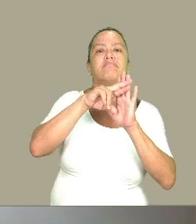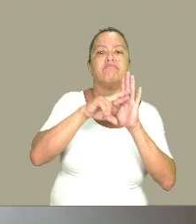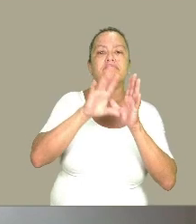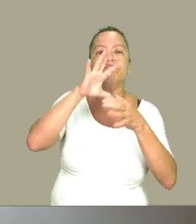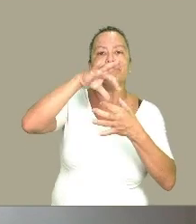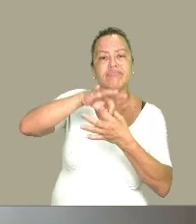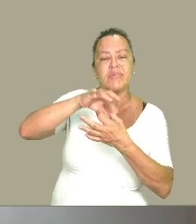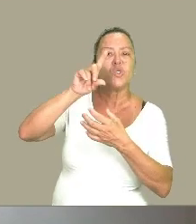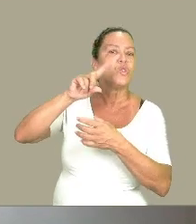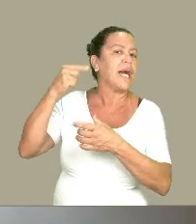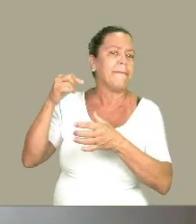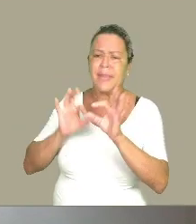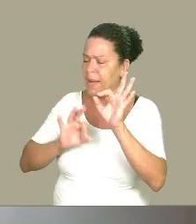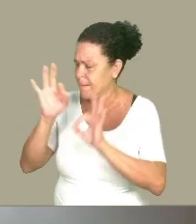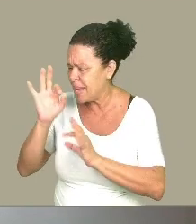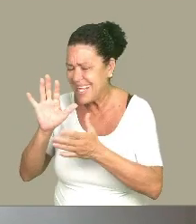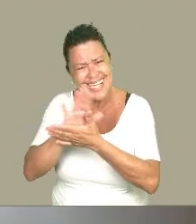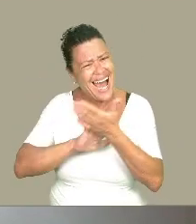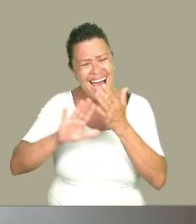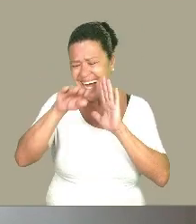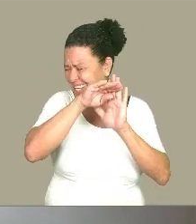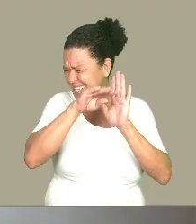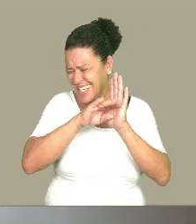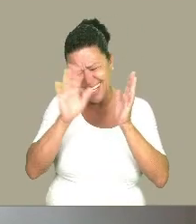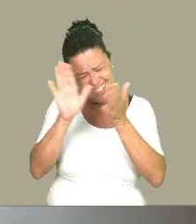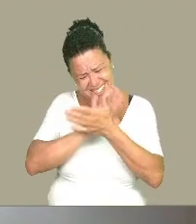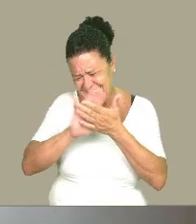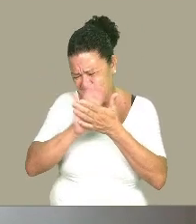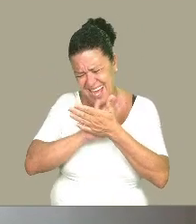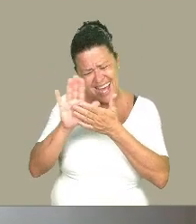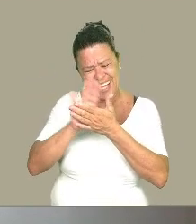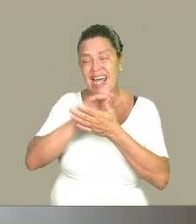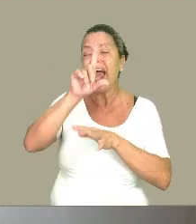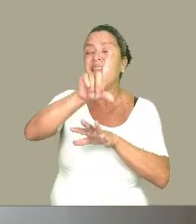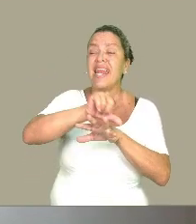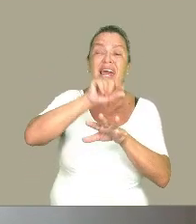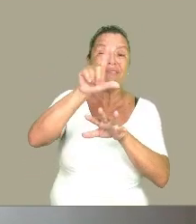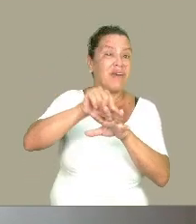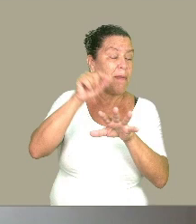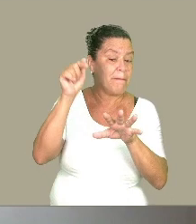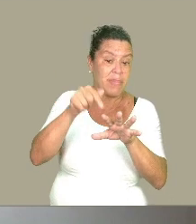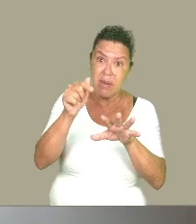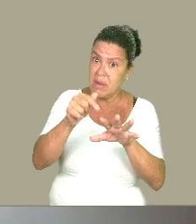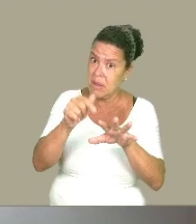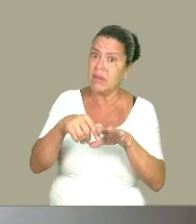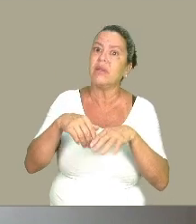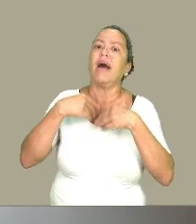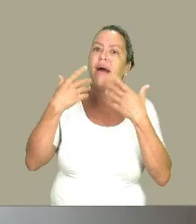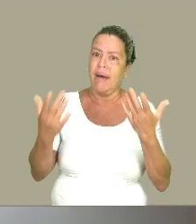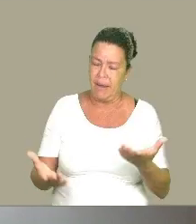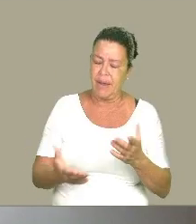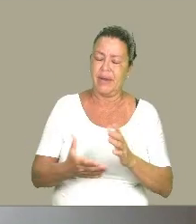havia planejamento, não havia programação, é fruto de um livre-arbítrio, né? E que a partir